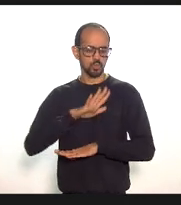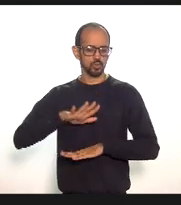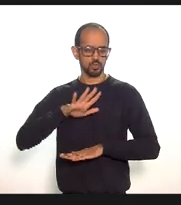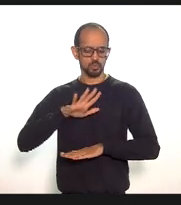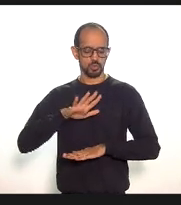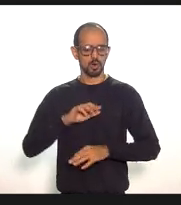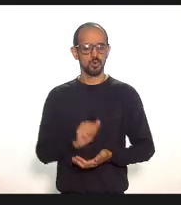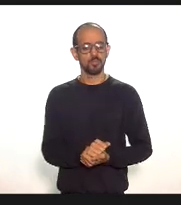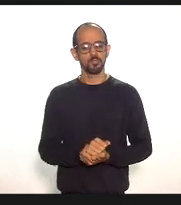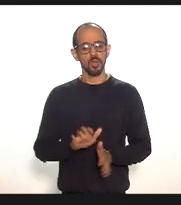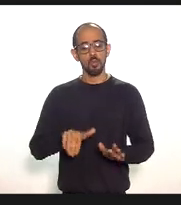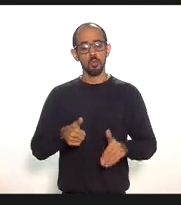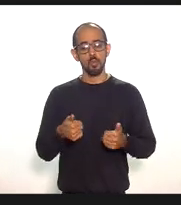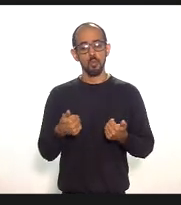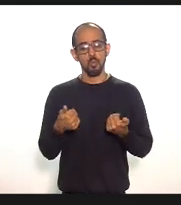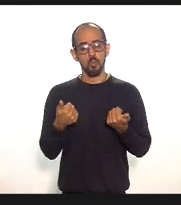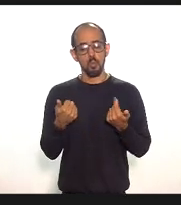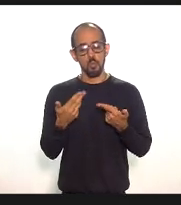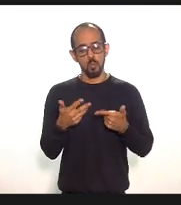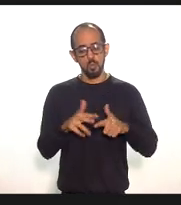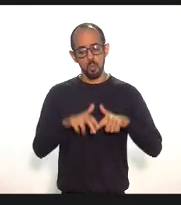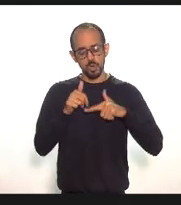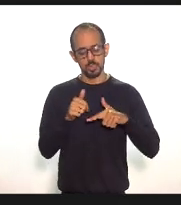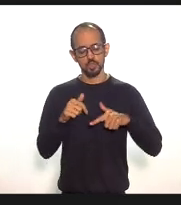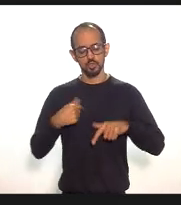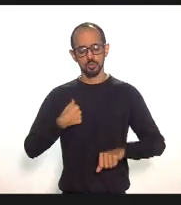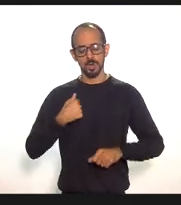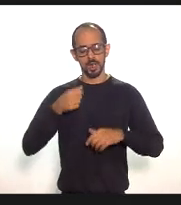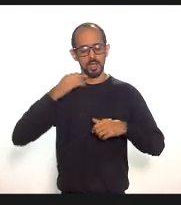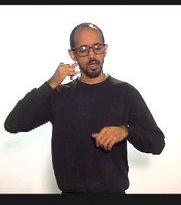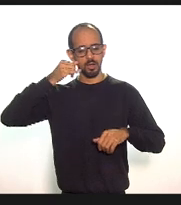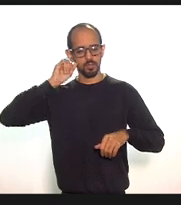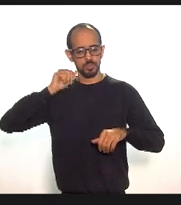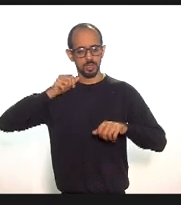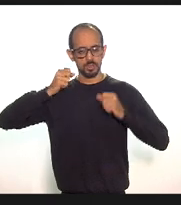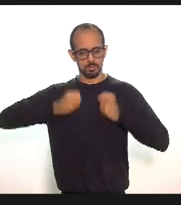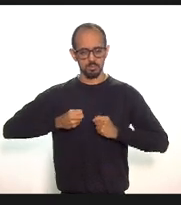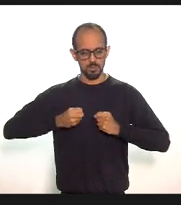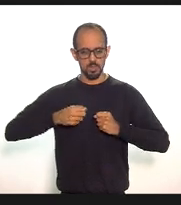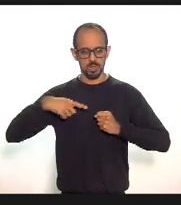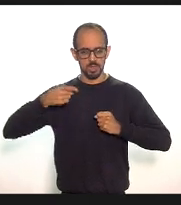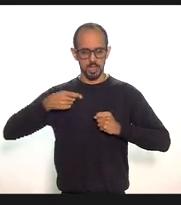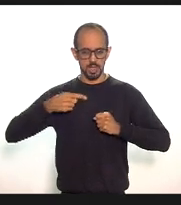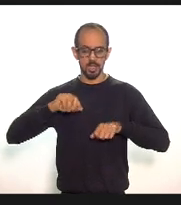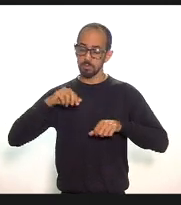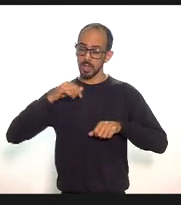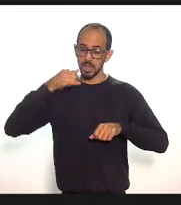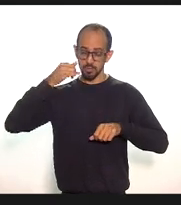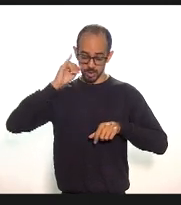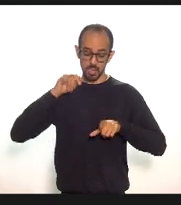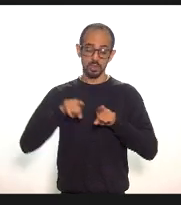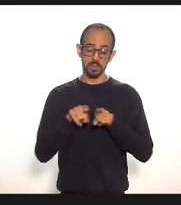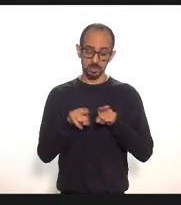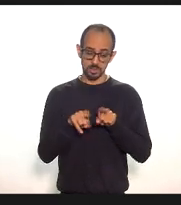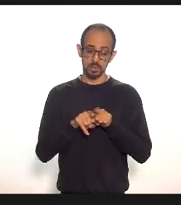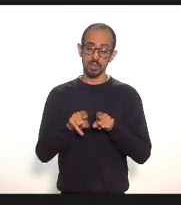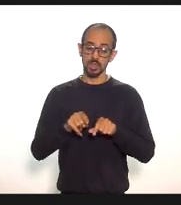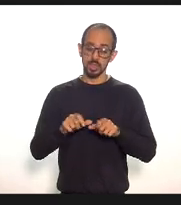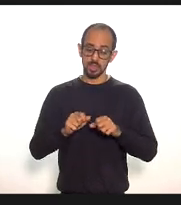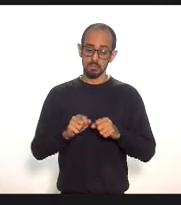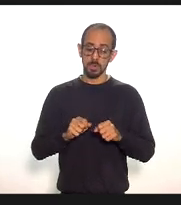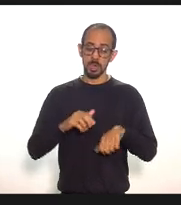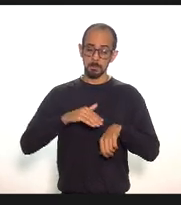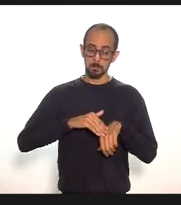para ceifar o autoritarismo e para não botar mais gasolina nesse incêndio gravíssimo, que é